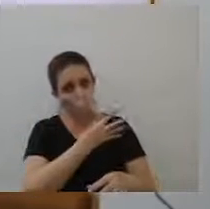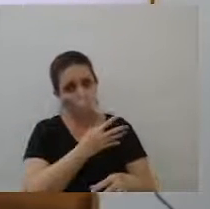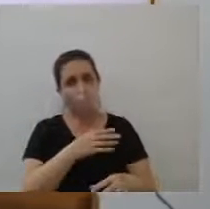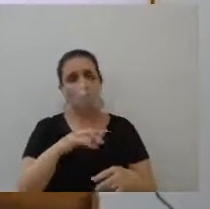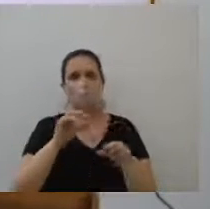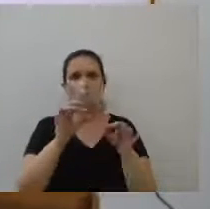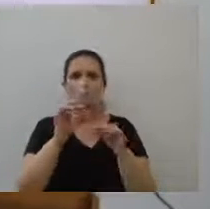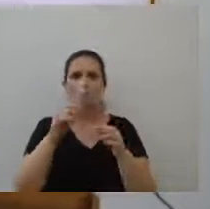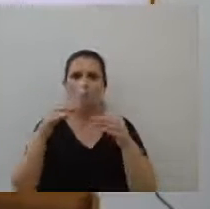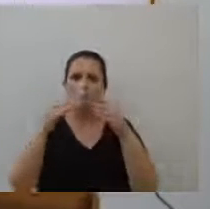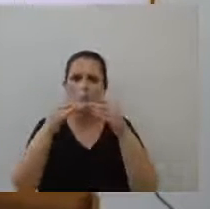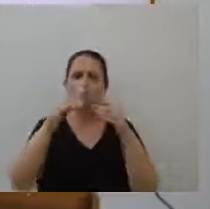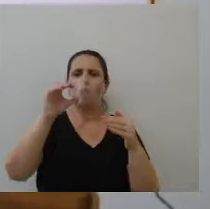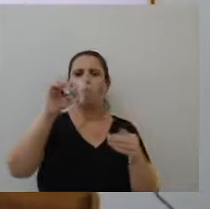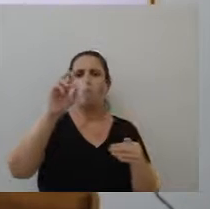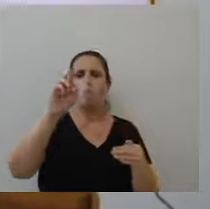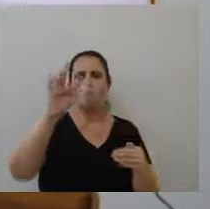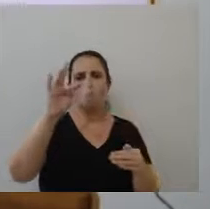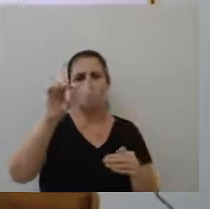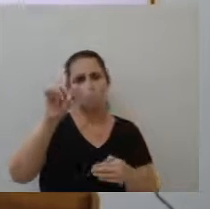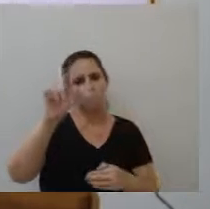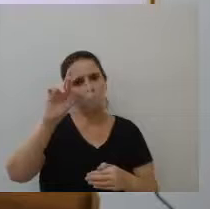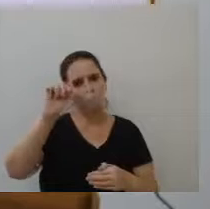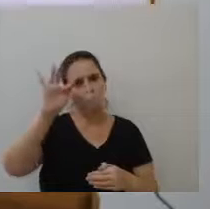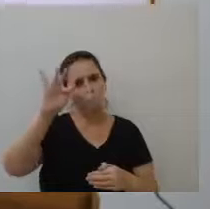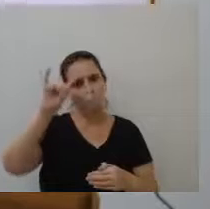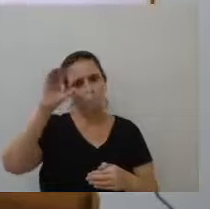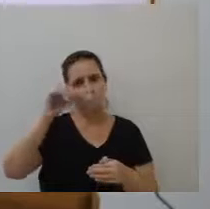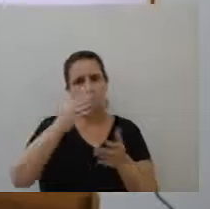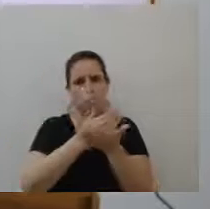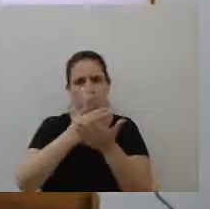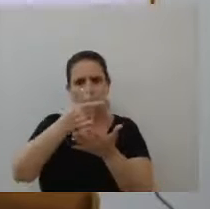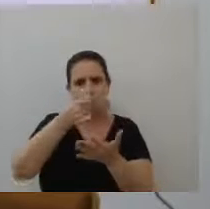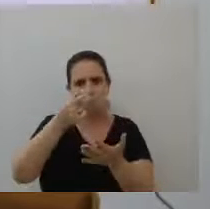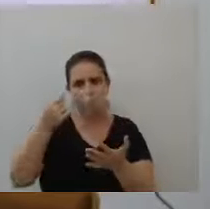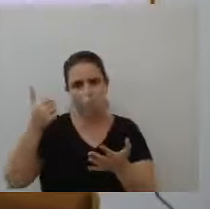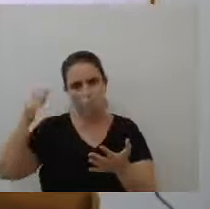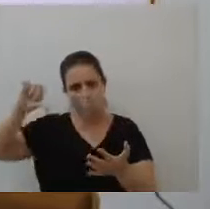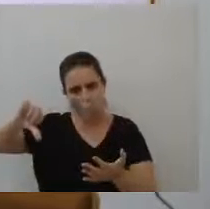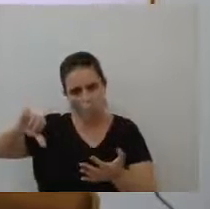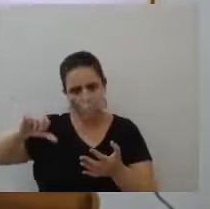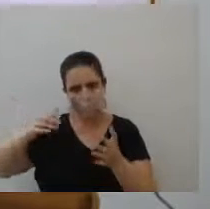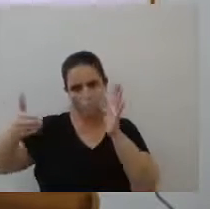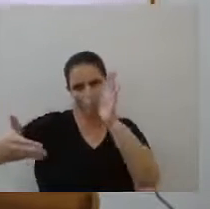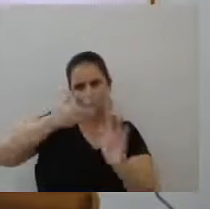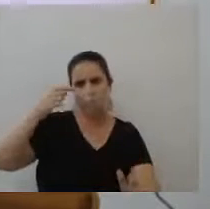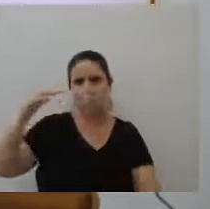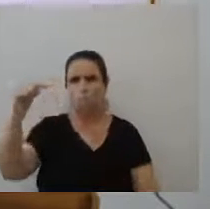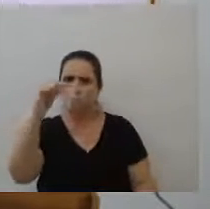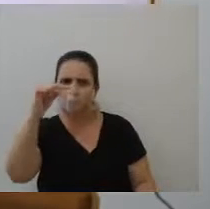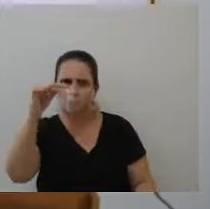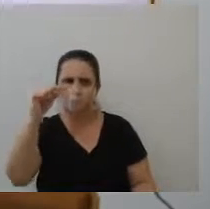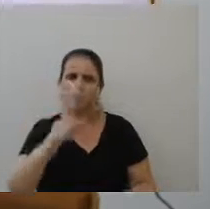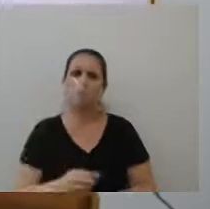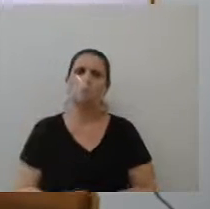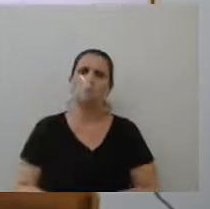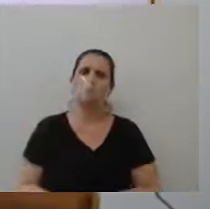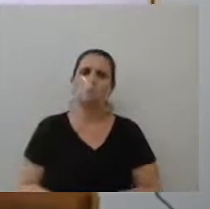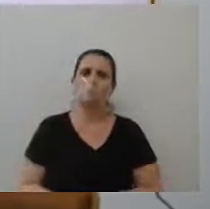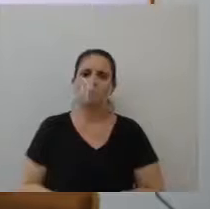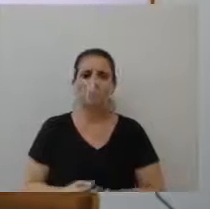é causar a diversão, é o riso, ok? A gente vai de imediato dar uma